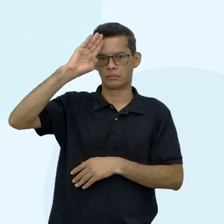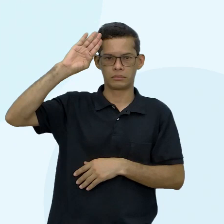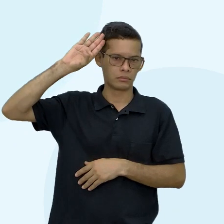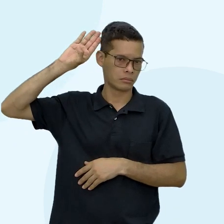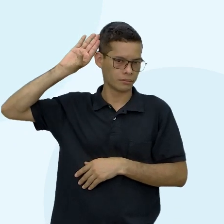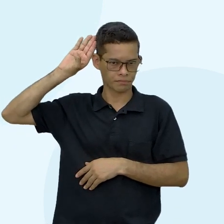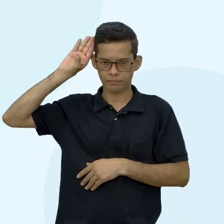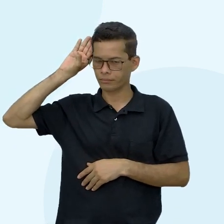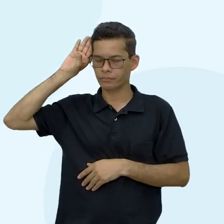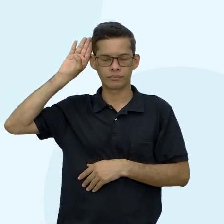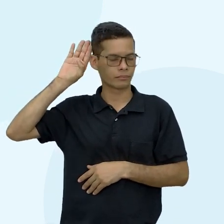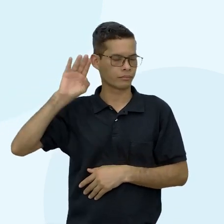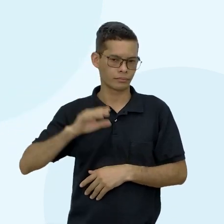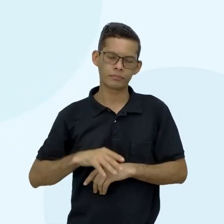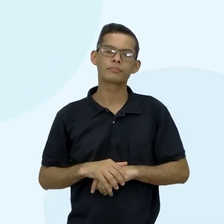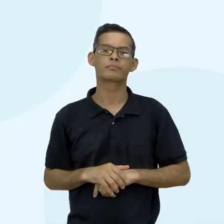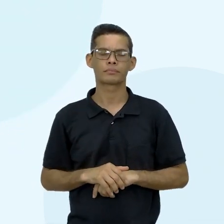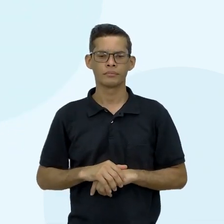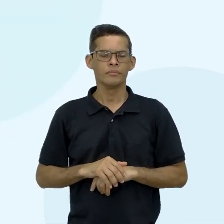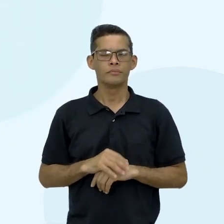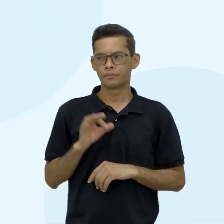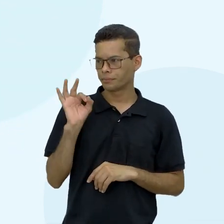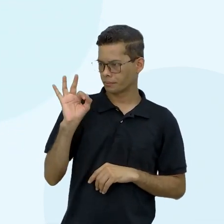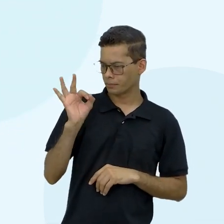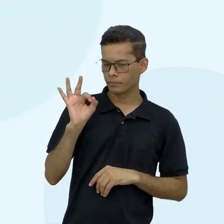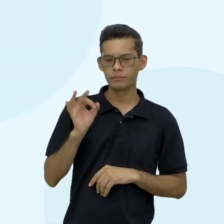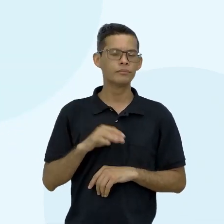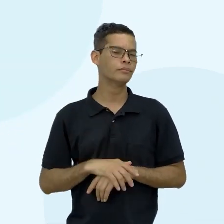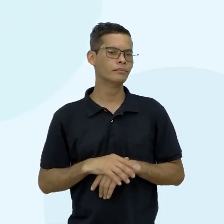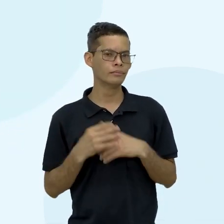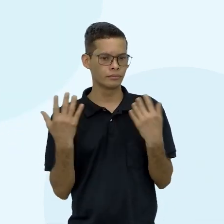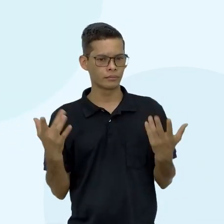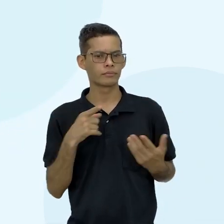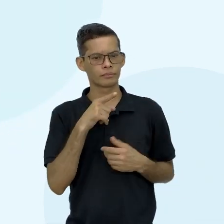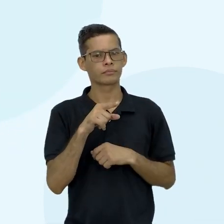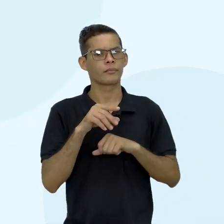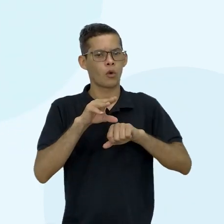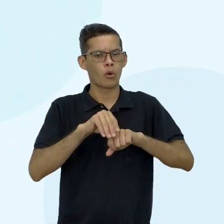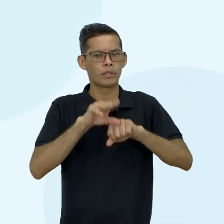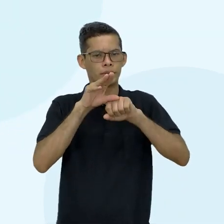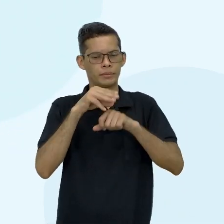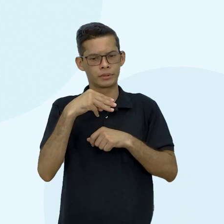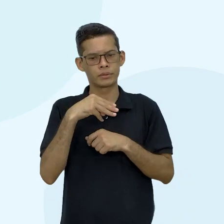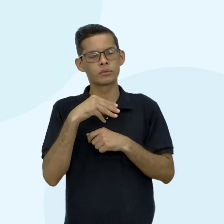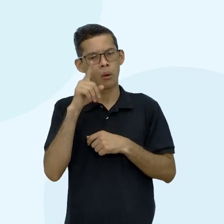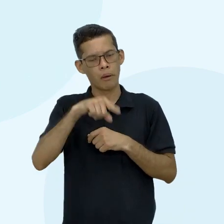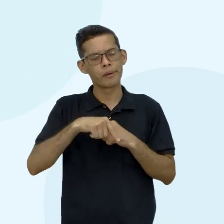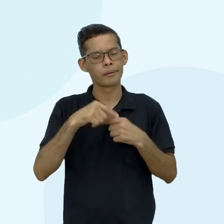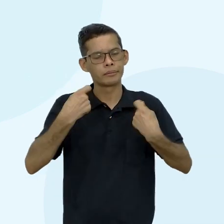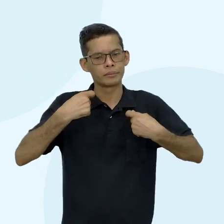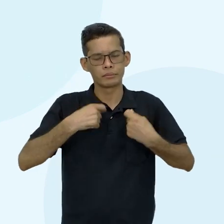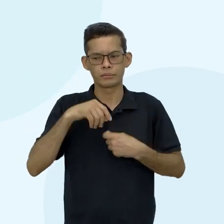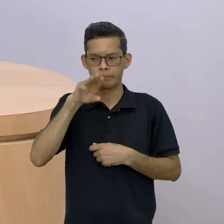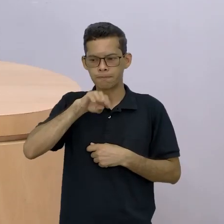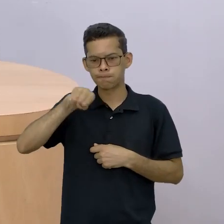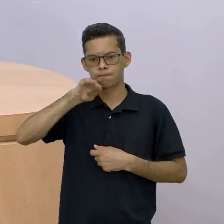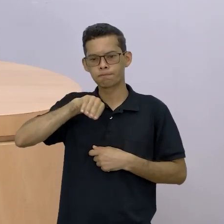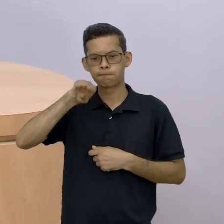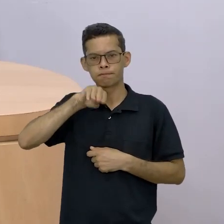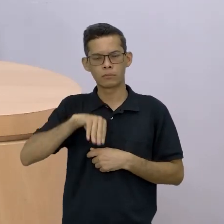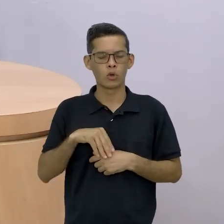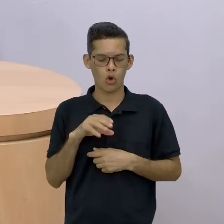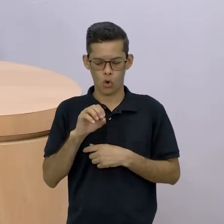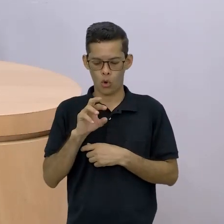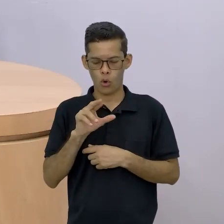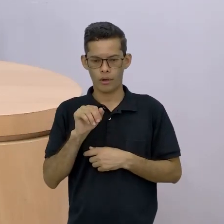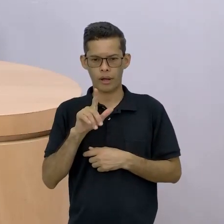acadêmica, né? Exato. Esse conhecimento mítico não, ele é pela oralidade. Exato, muitas vezes, né, assim, foi